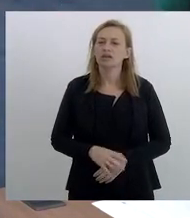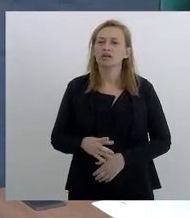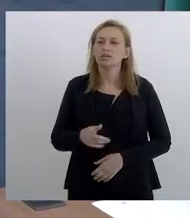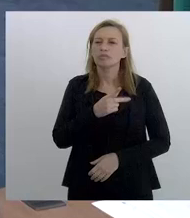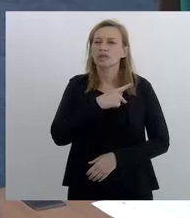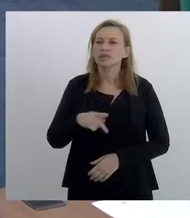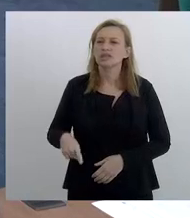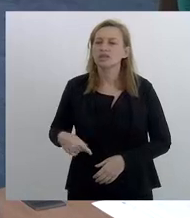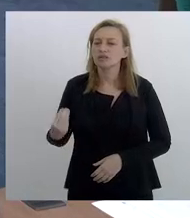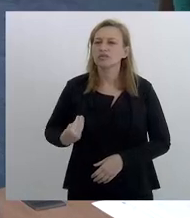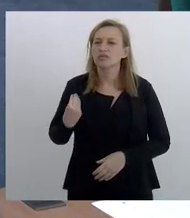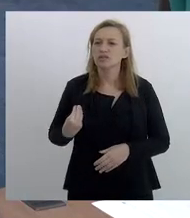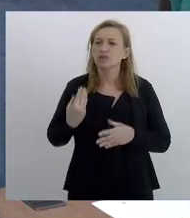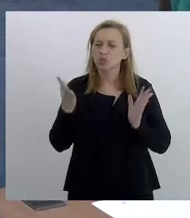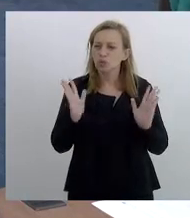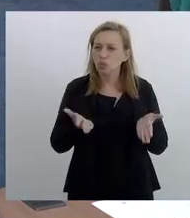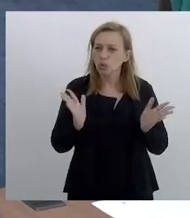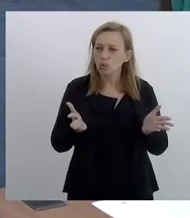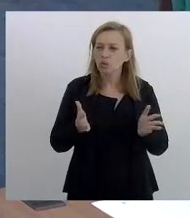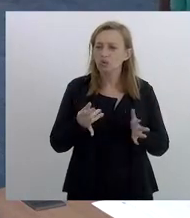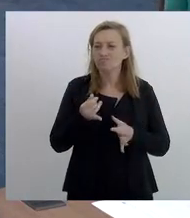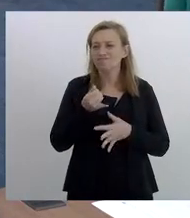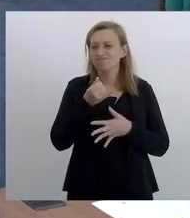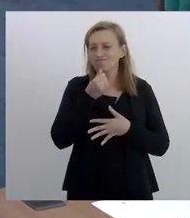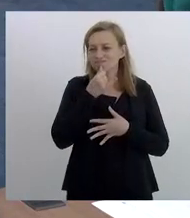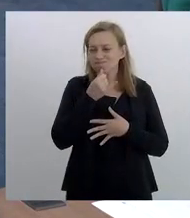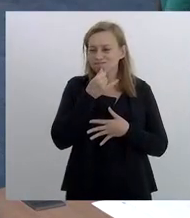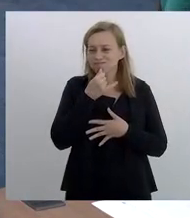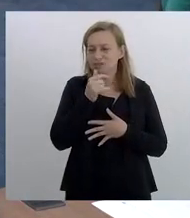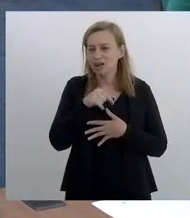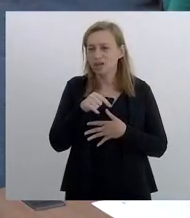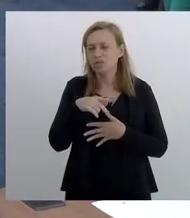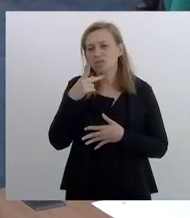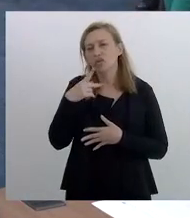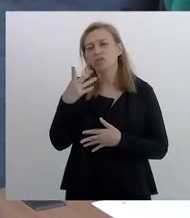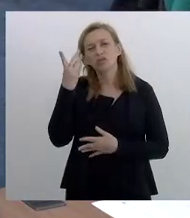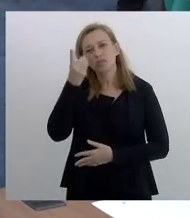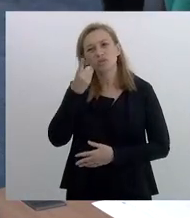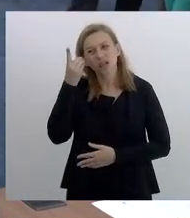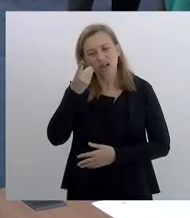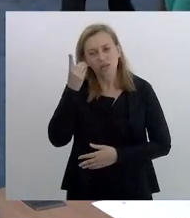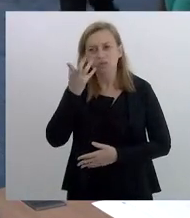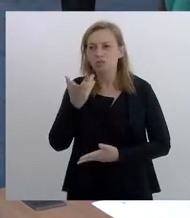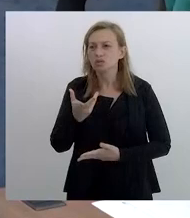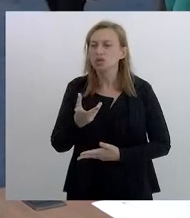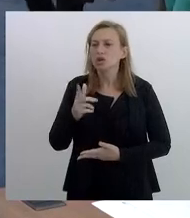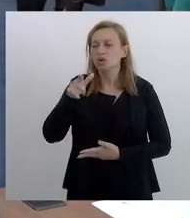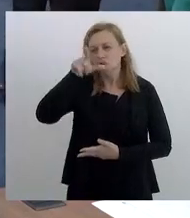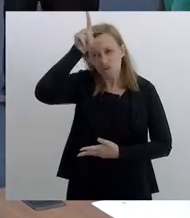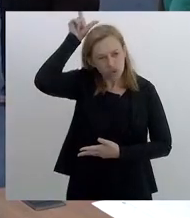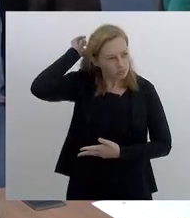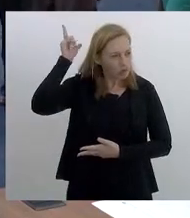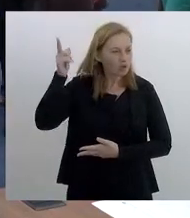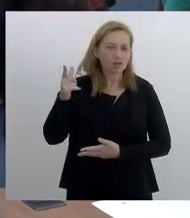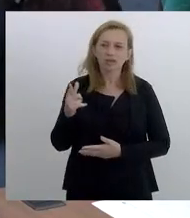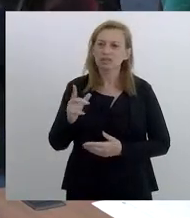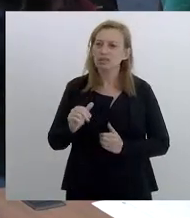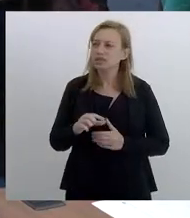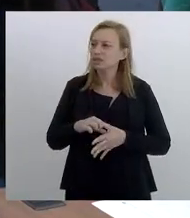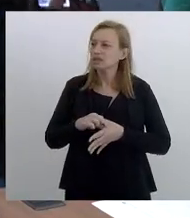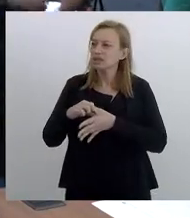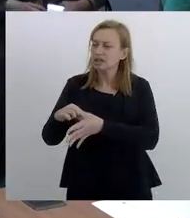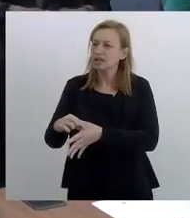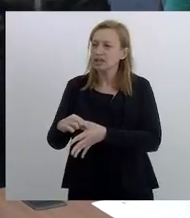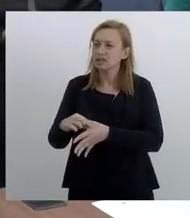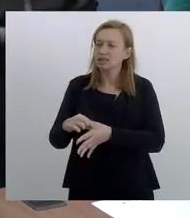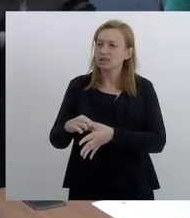Presidente, vivendo hoje as angústias aqui, como diz o deputado Luiz Paulo, de ser líder de mim